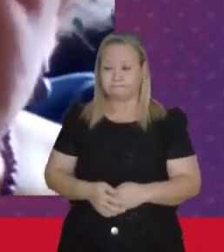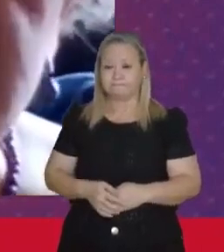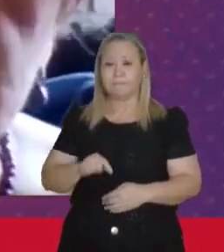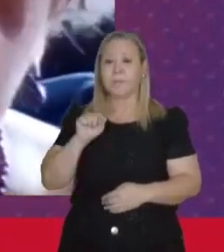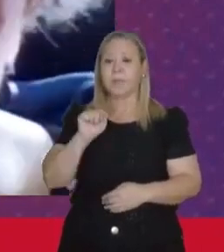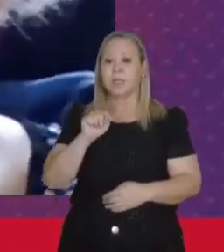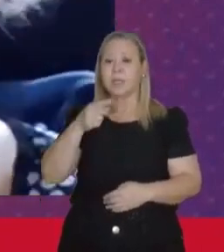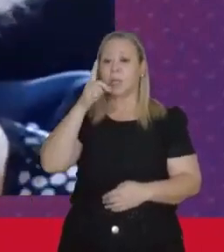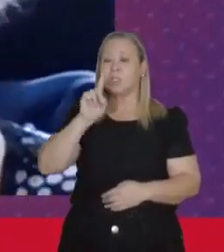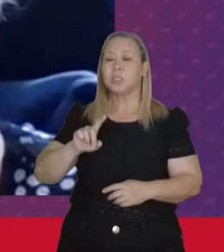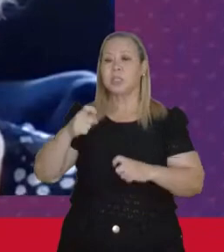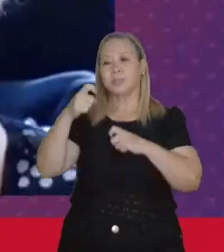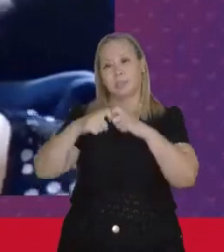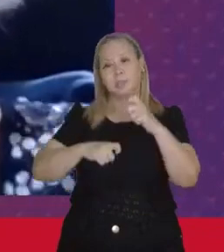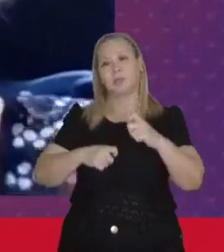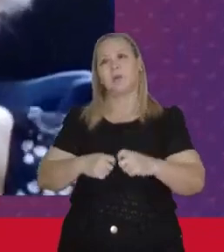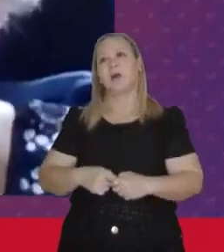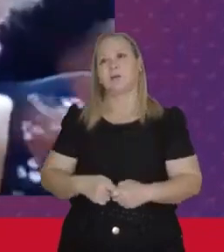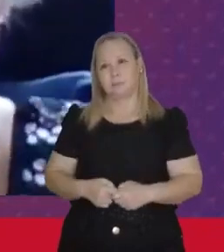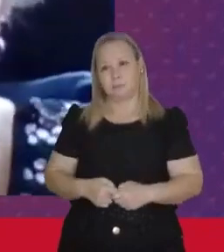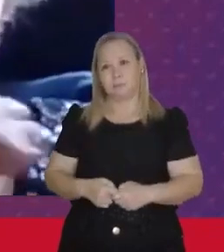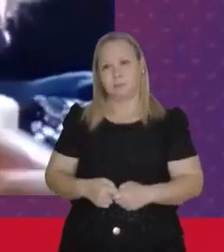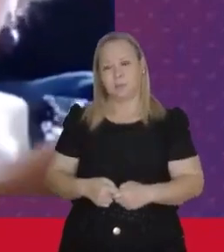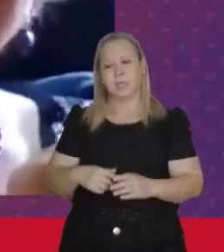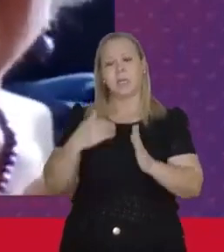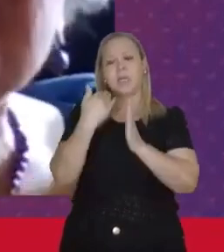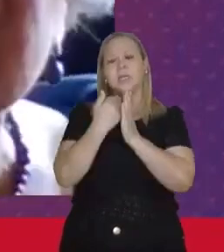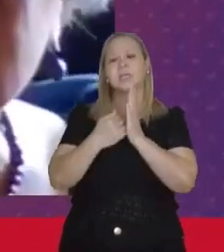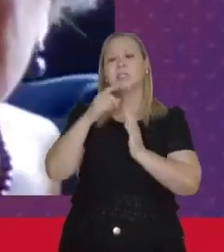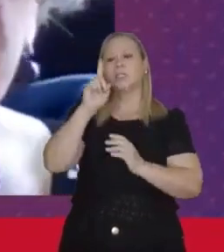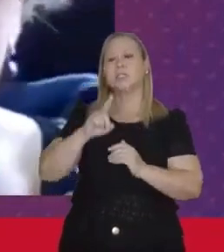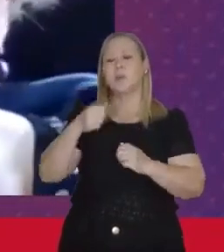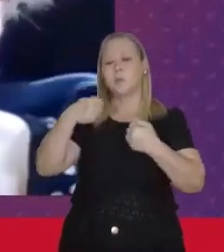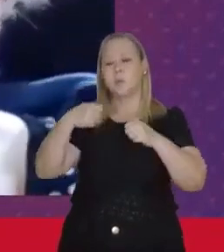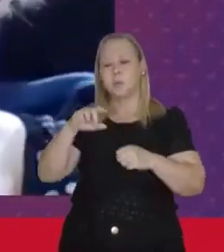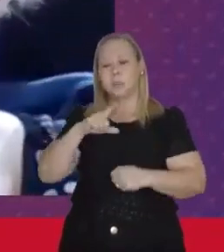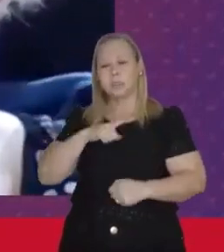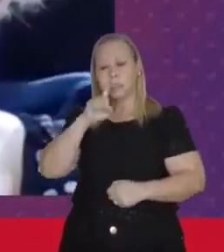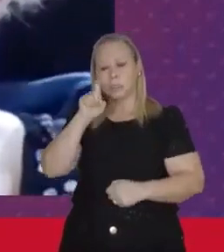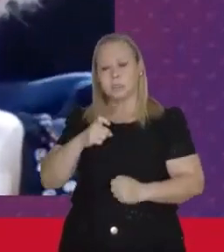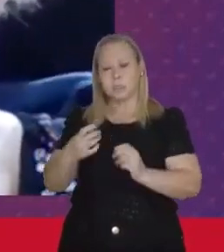Isso, direitos sexuais. E esse direito tem que ser garantido.